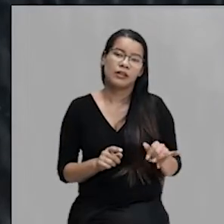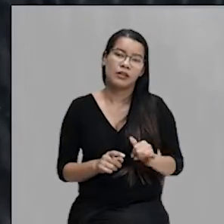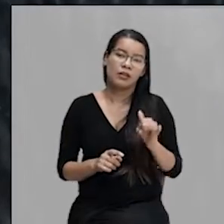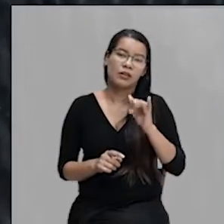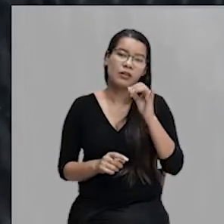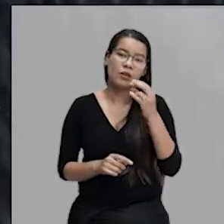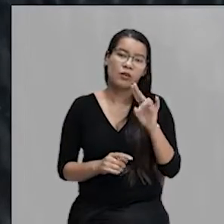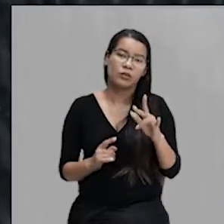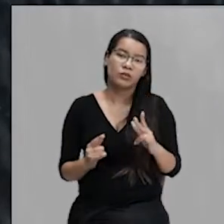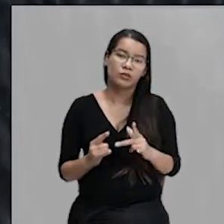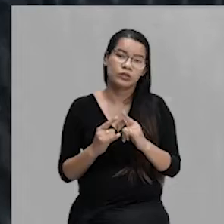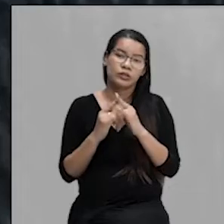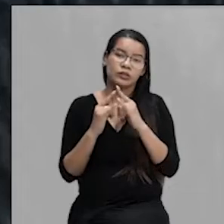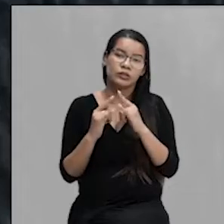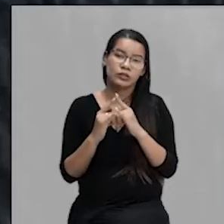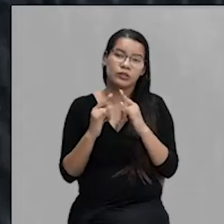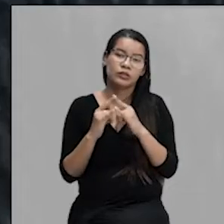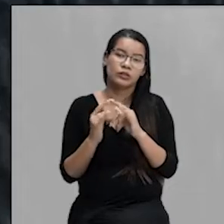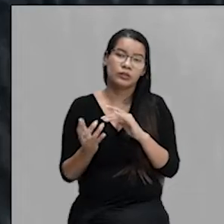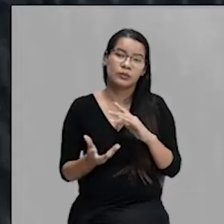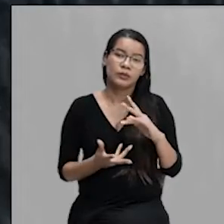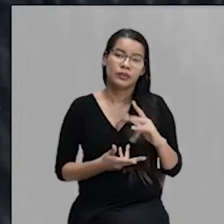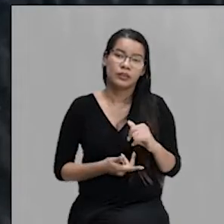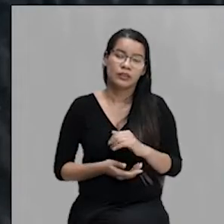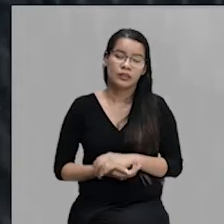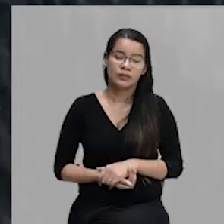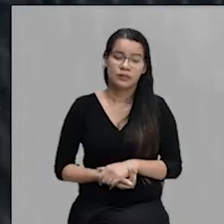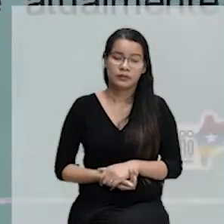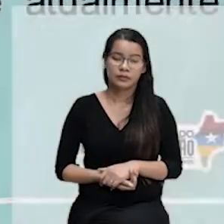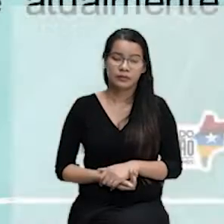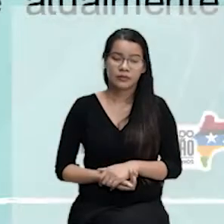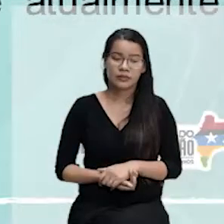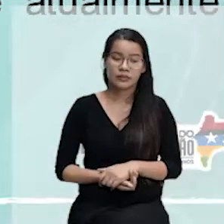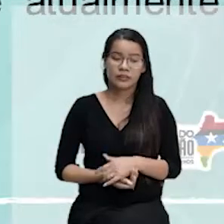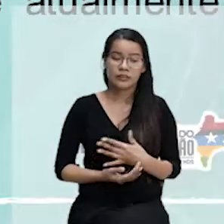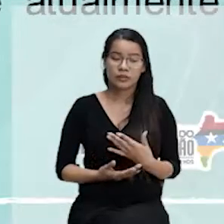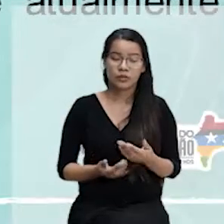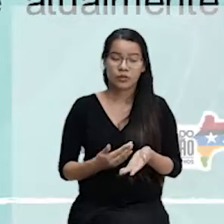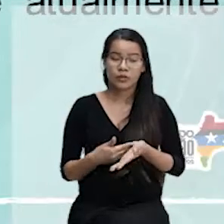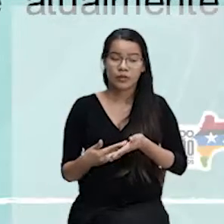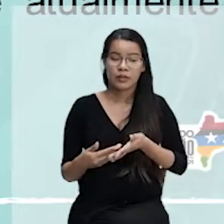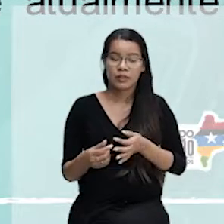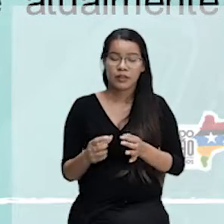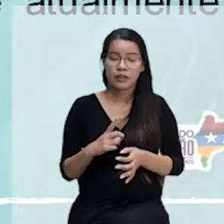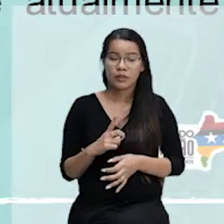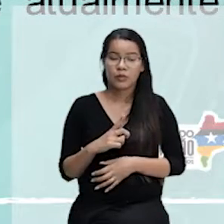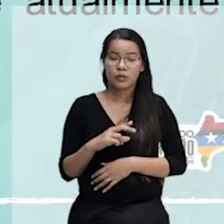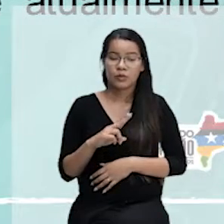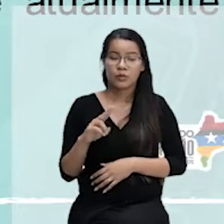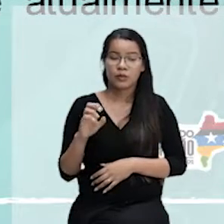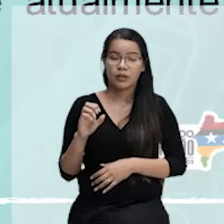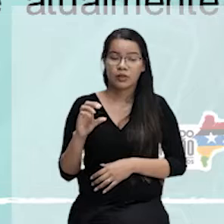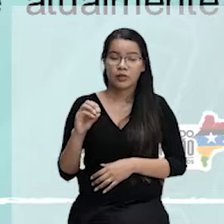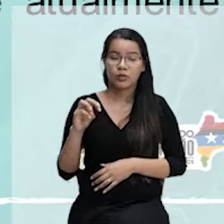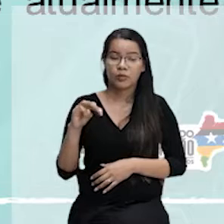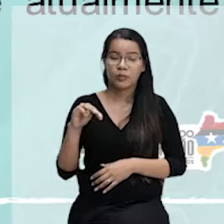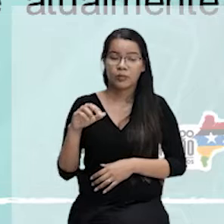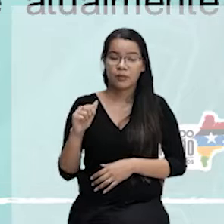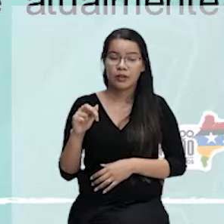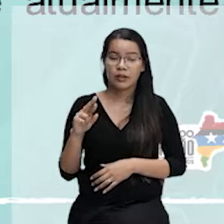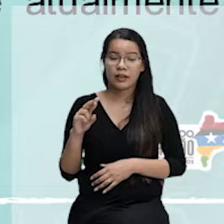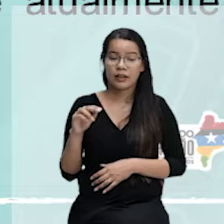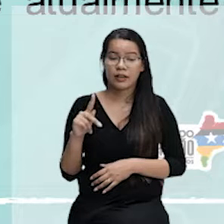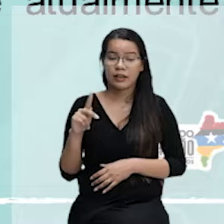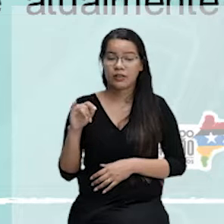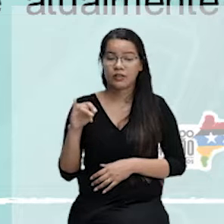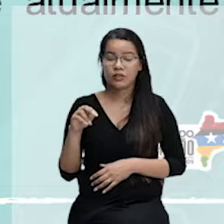ou institucionalidade global sobre a questão do meio ambiente. E aí surge o ecomarket, desse contexto de globalização,